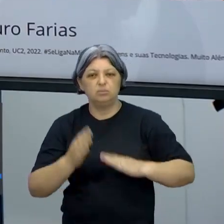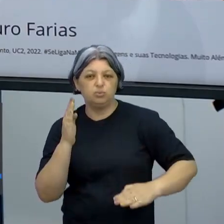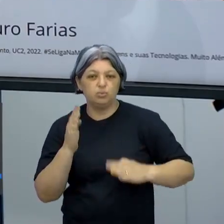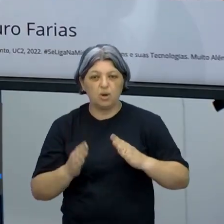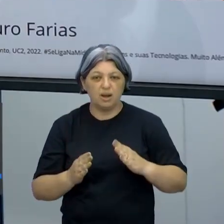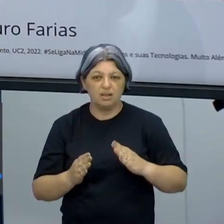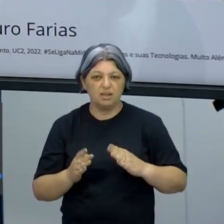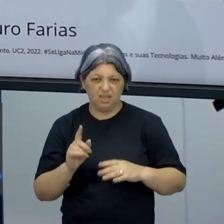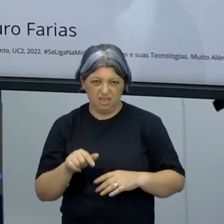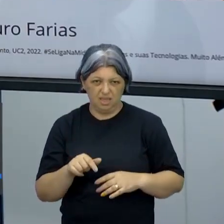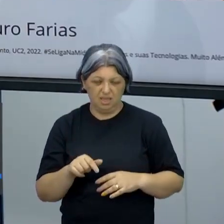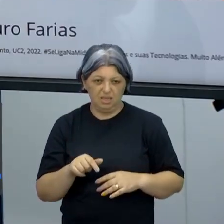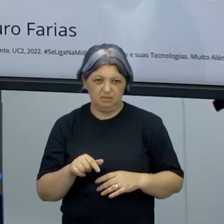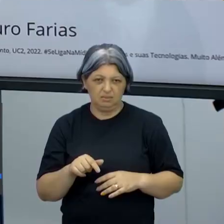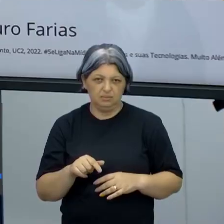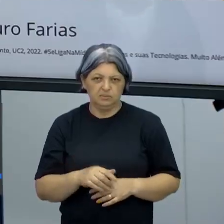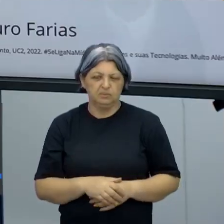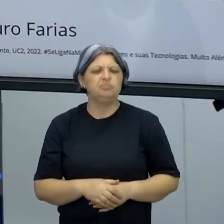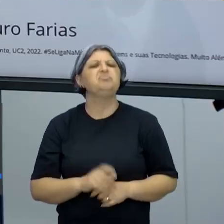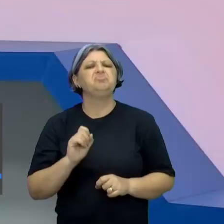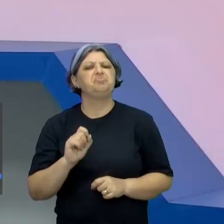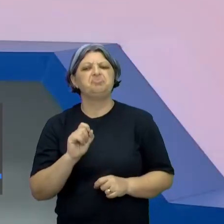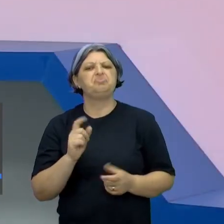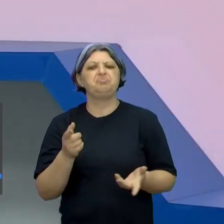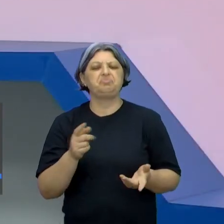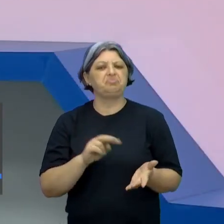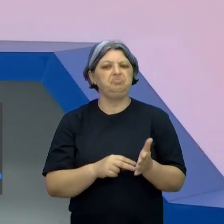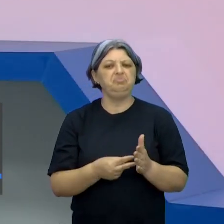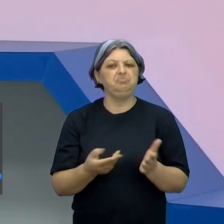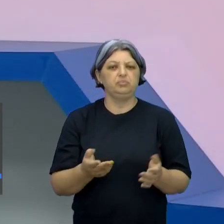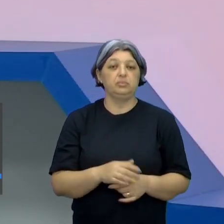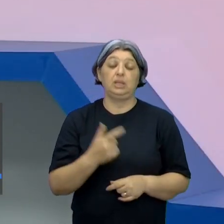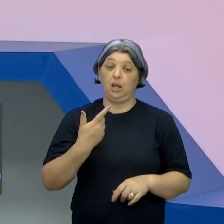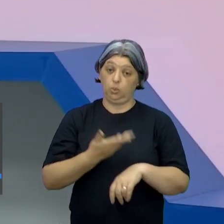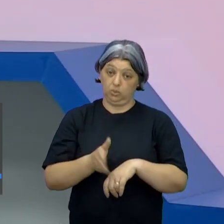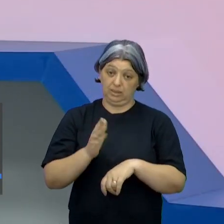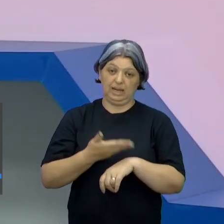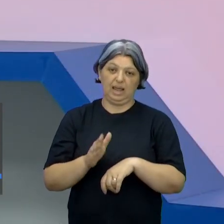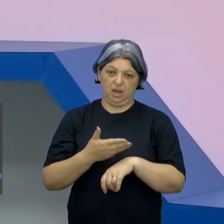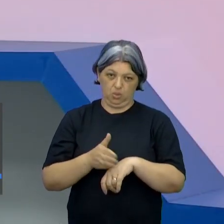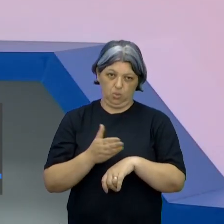Nunca ouvi falar não, Priomara. O que é? Como Então, olha Explica só, um pouquinho. é um treino Certo.